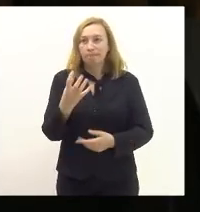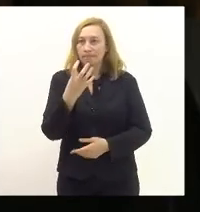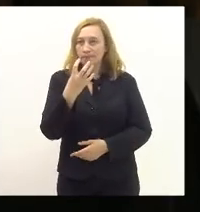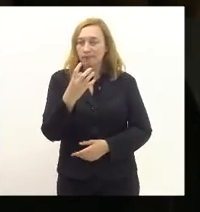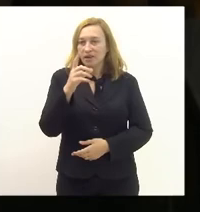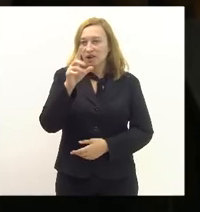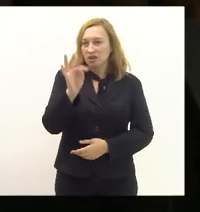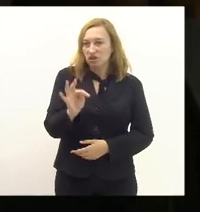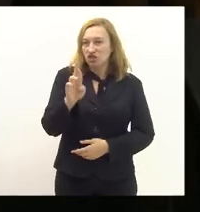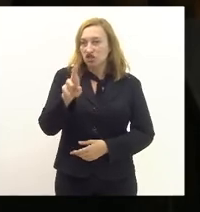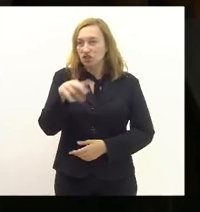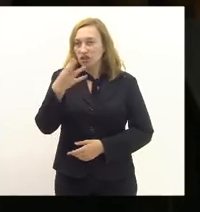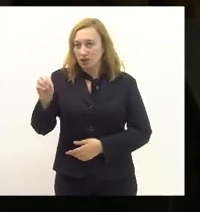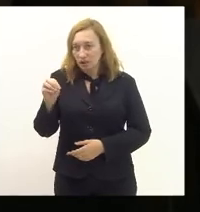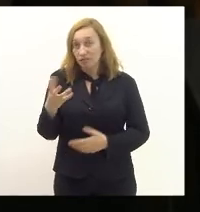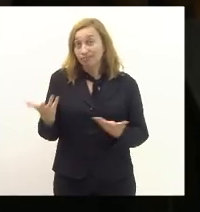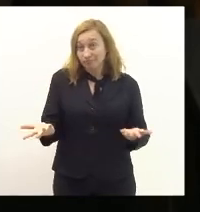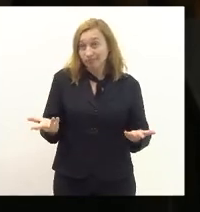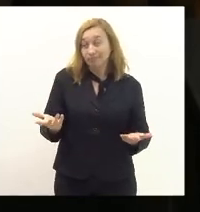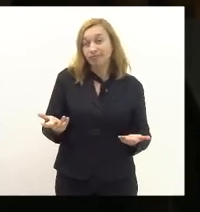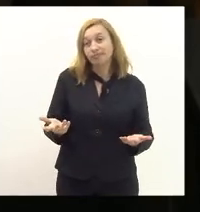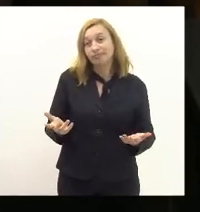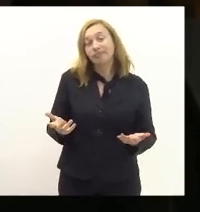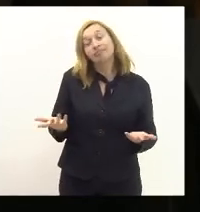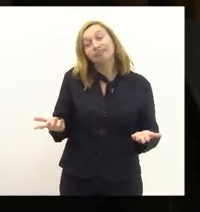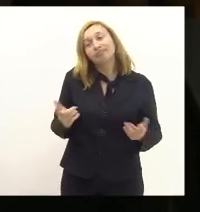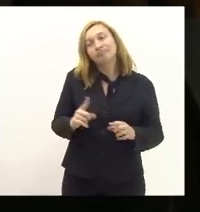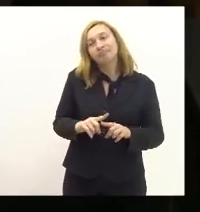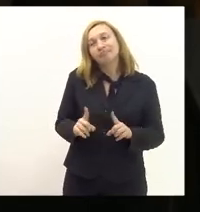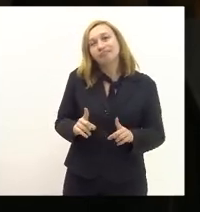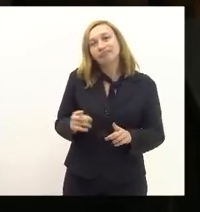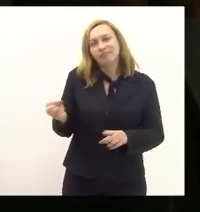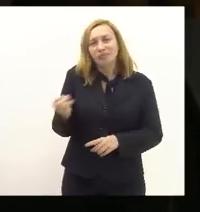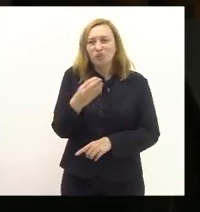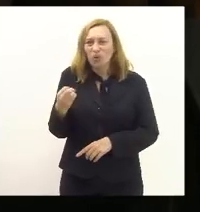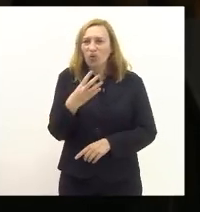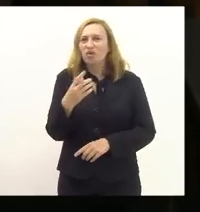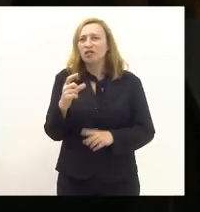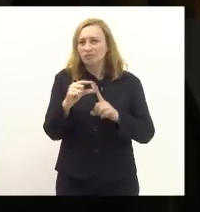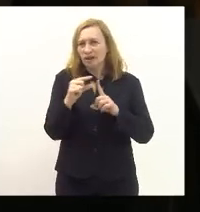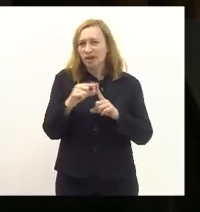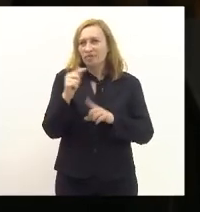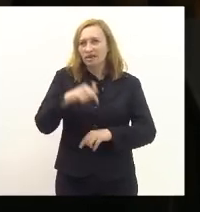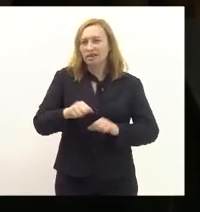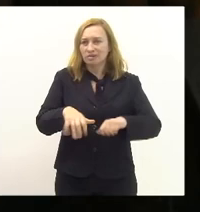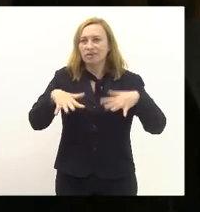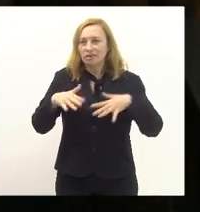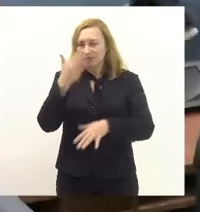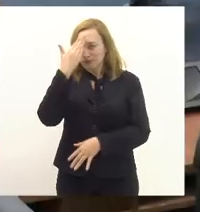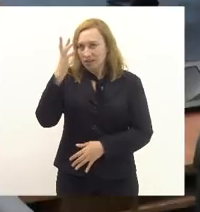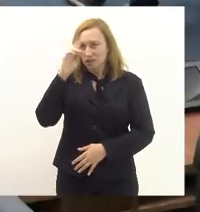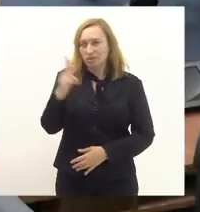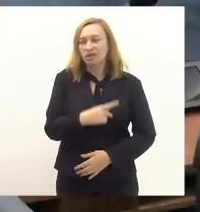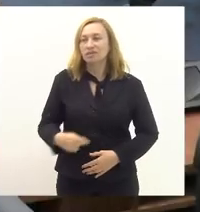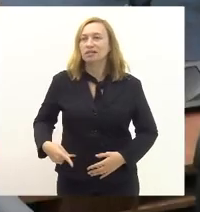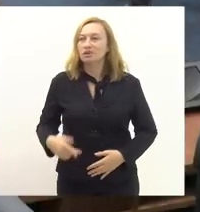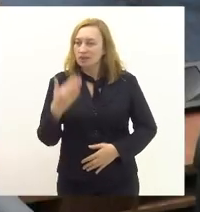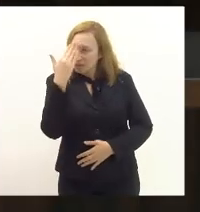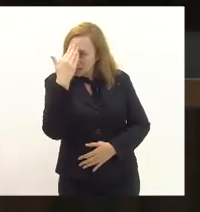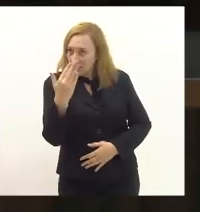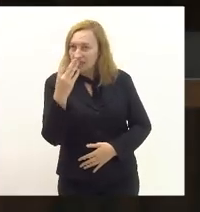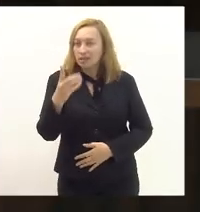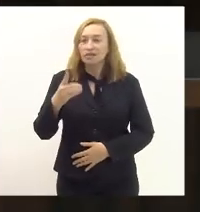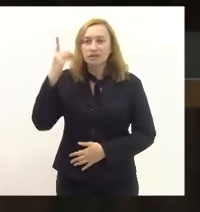Tem no tigrão em certos cenários e outros, mas a gente tá inovando aqui no plenário. Obrigado, presidente. Agradecendo